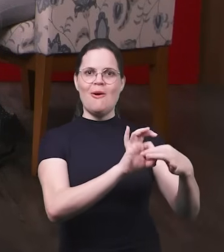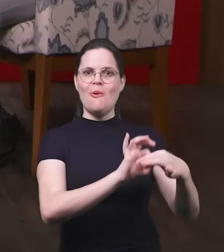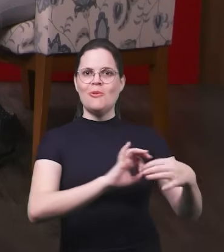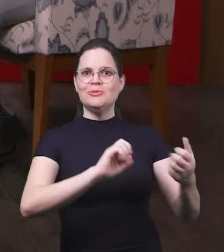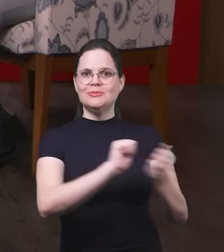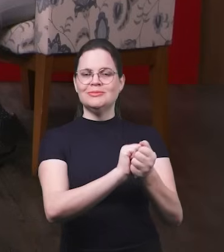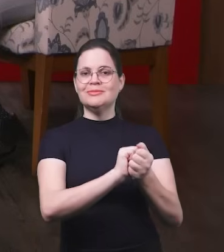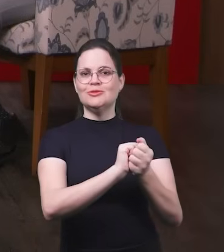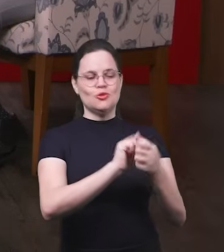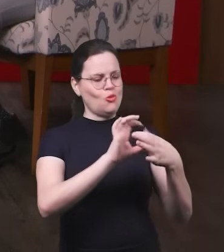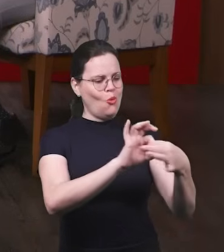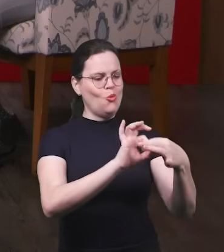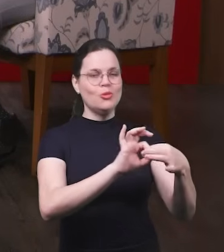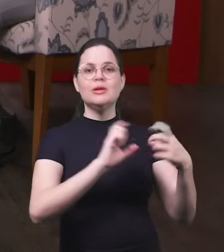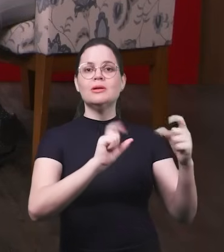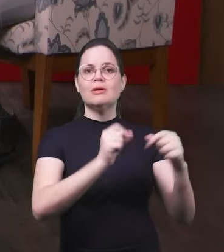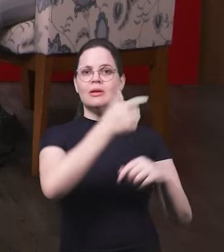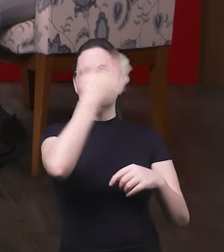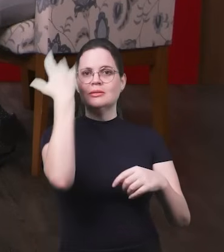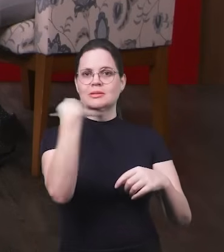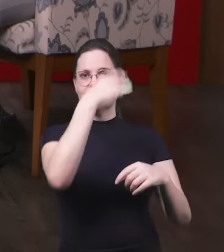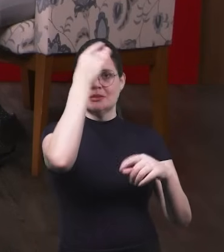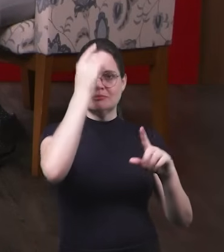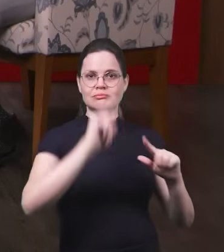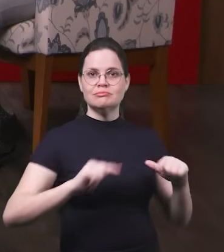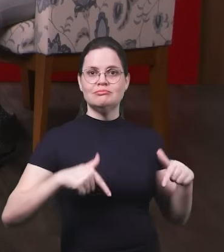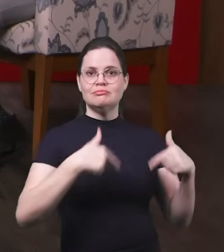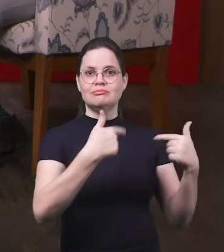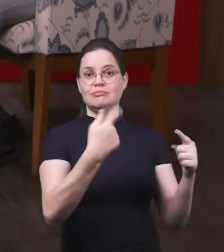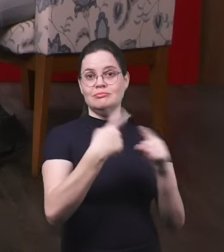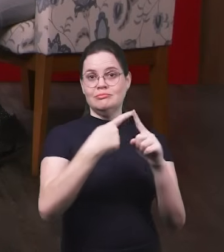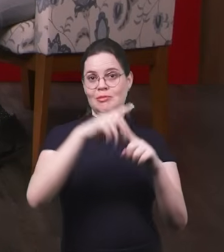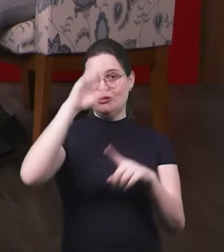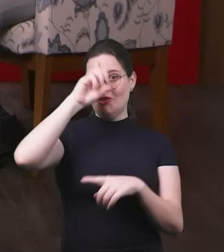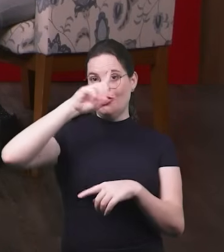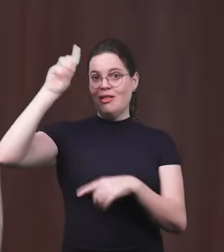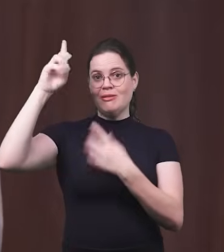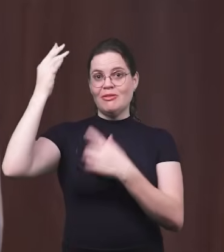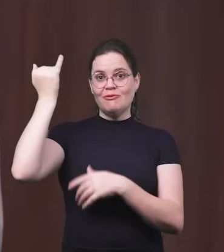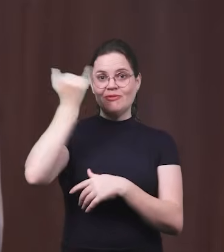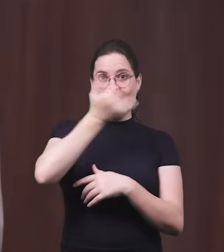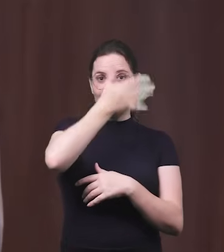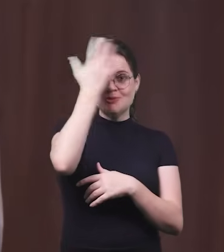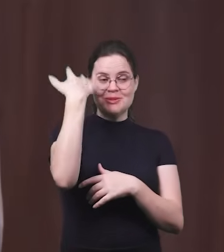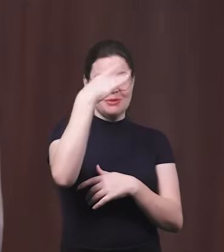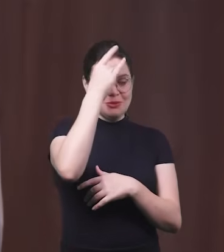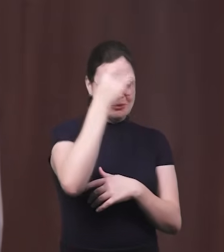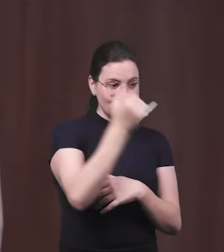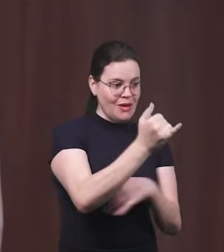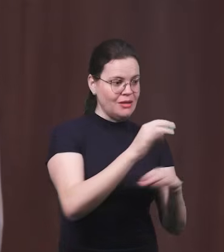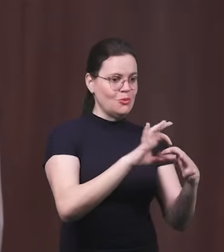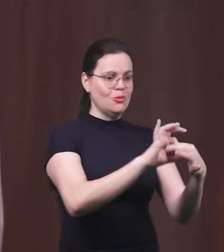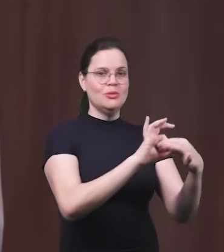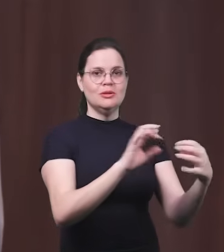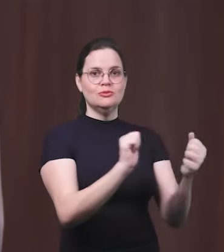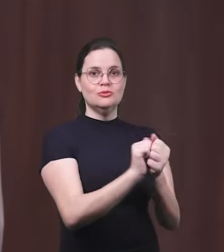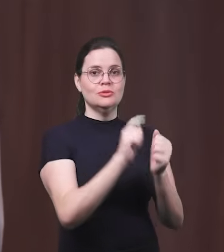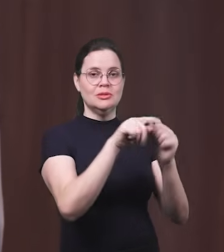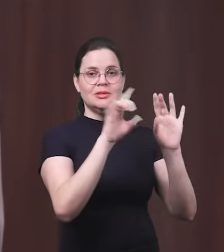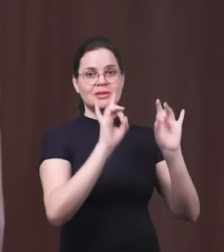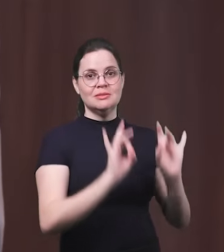é o Espírito Santo, que faz com que pequenas coisas somadas se transformem num lar